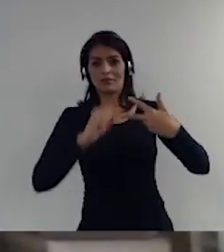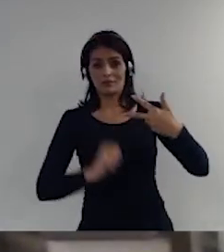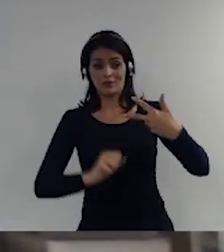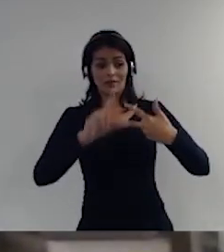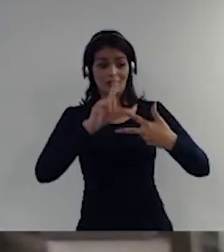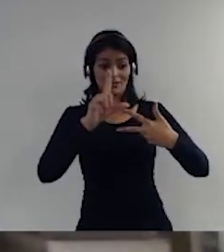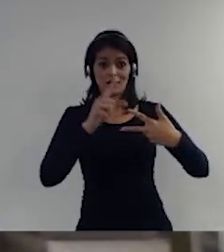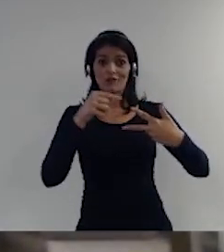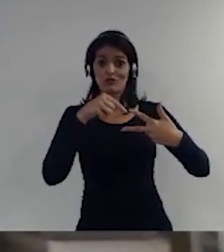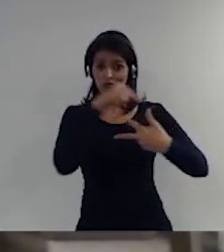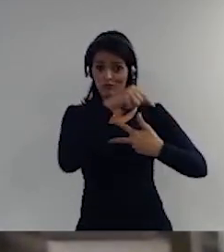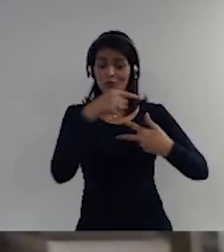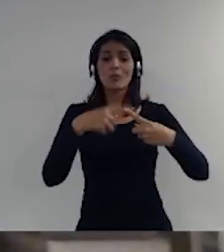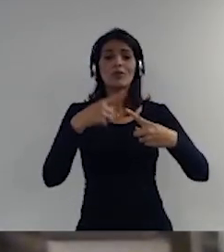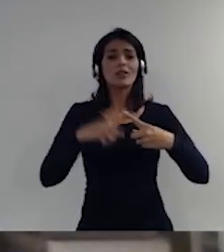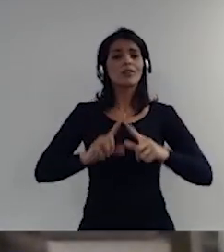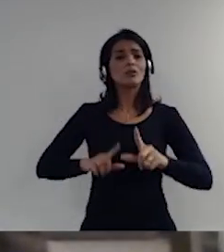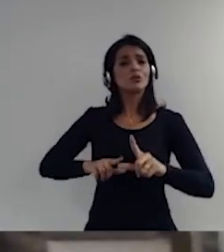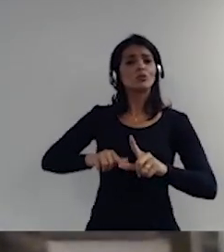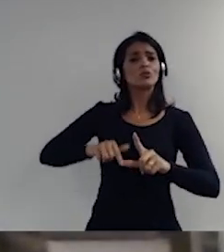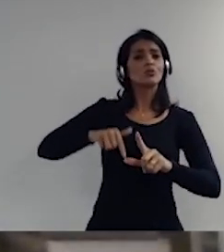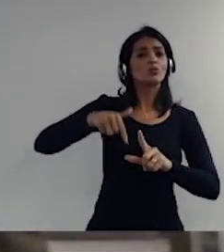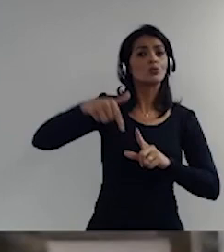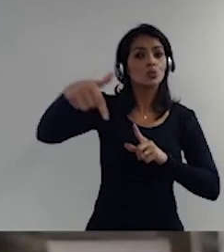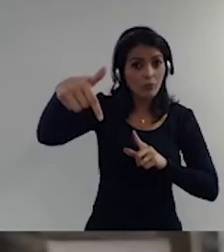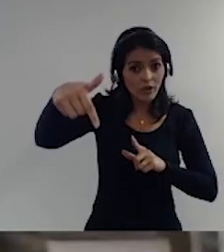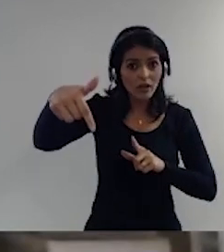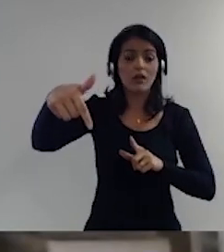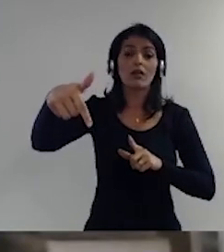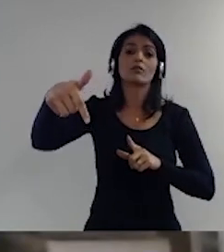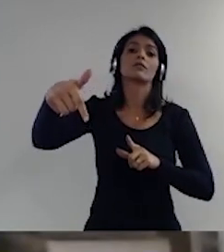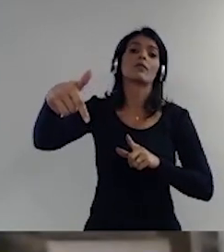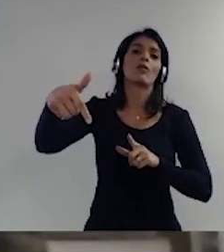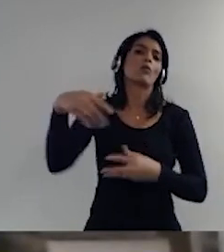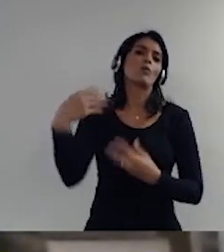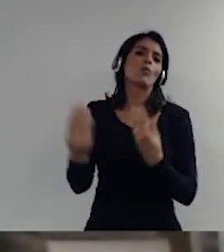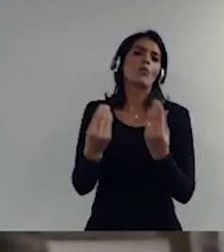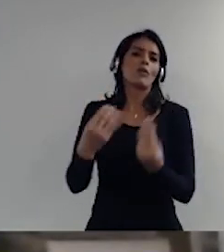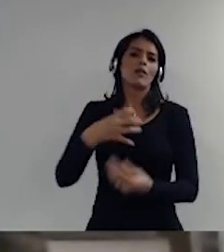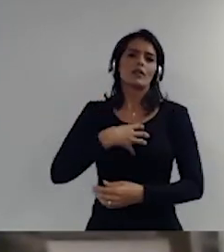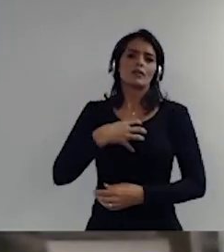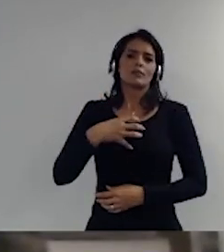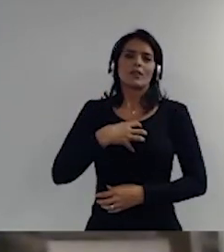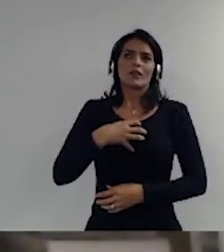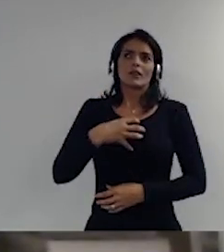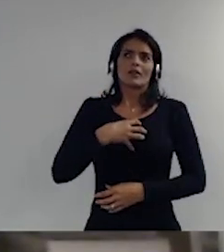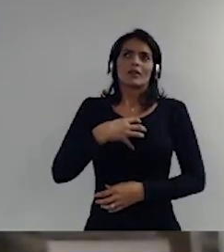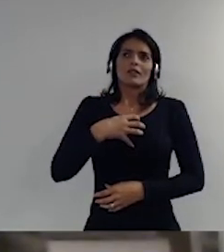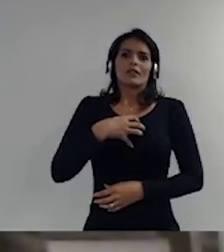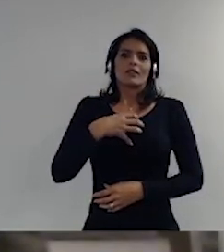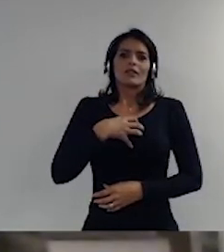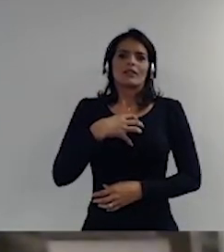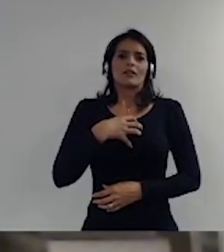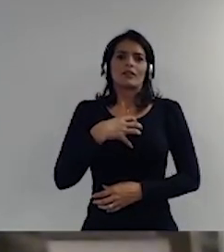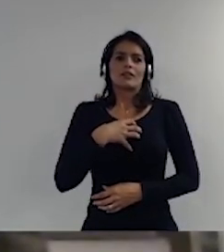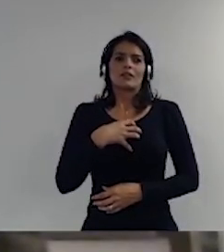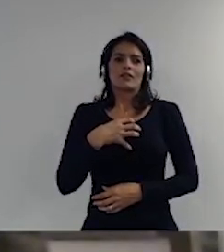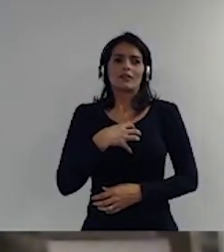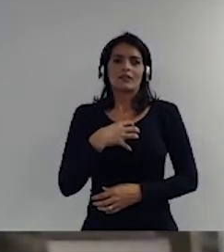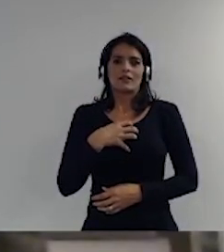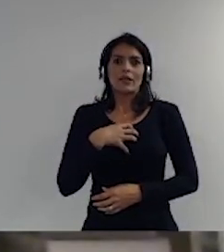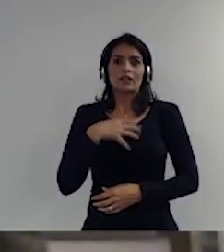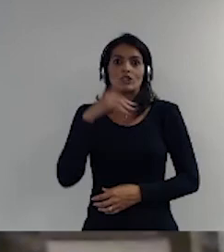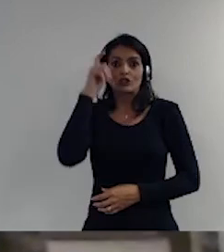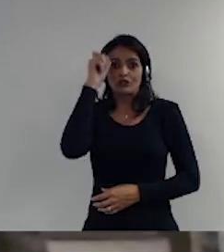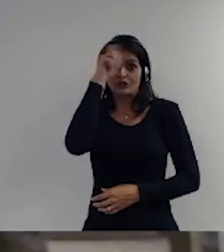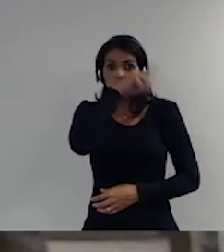uma superação, se é que se pode dizer, do aspecto mais sinistro da crise. Eu me lembro